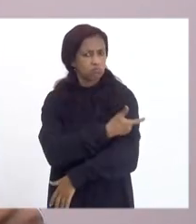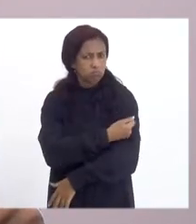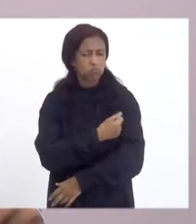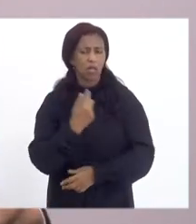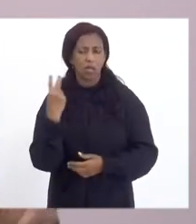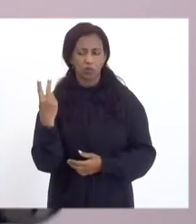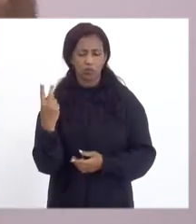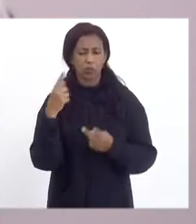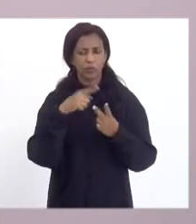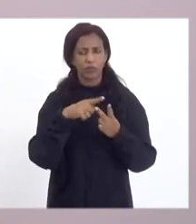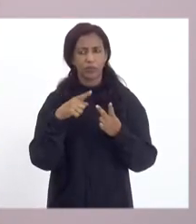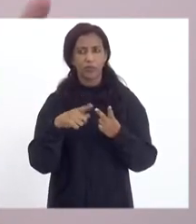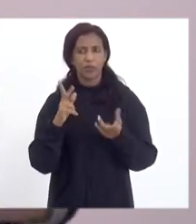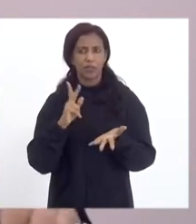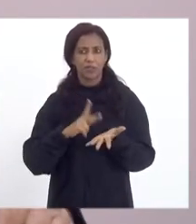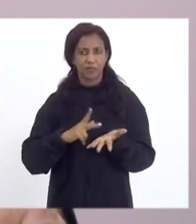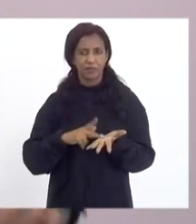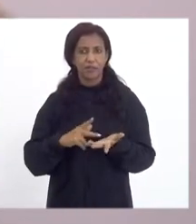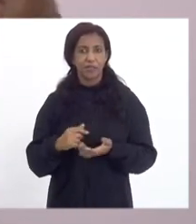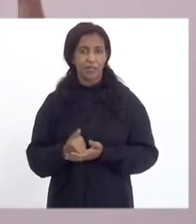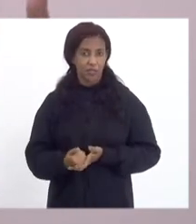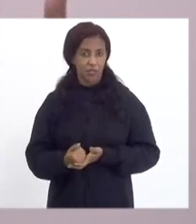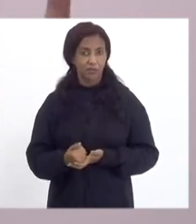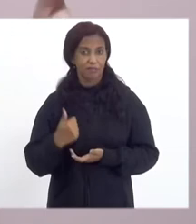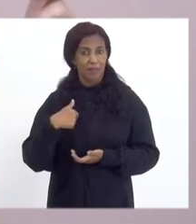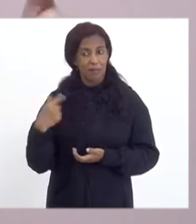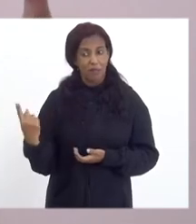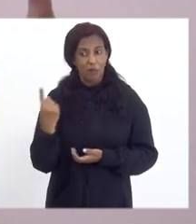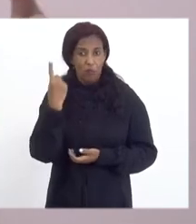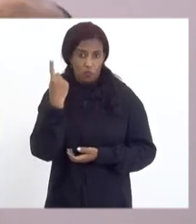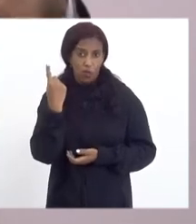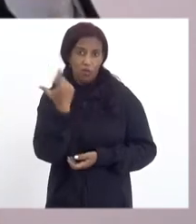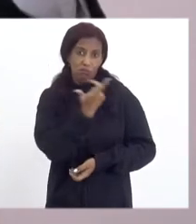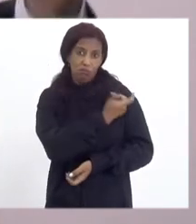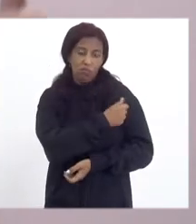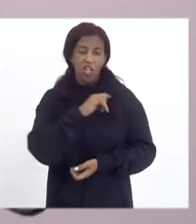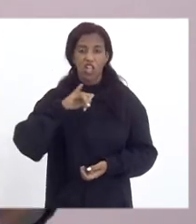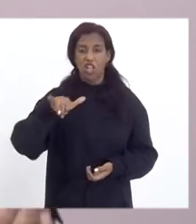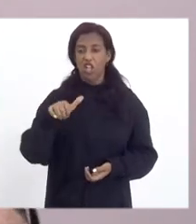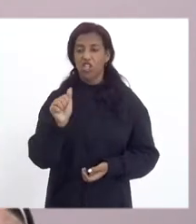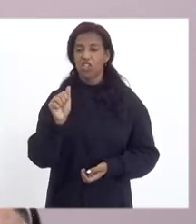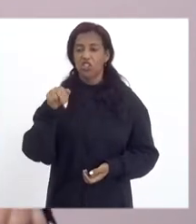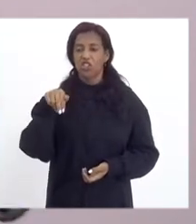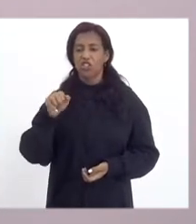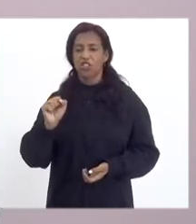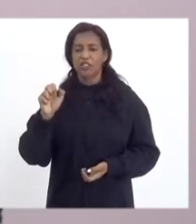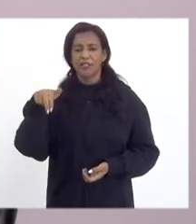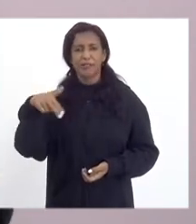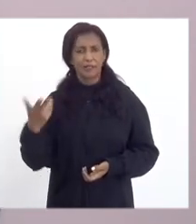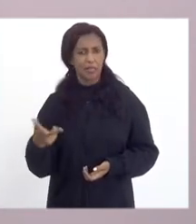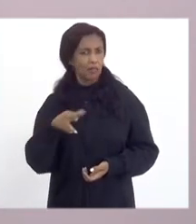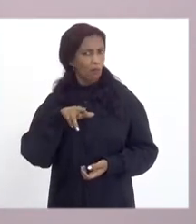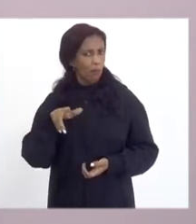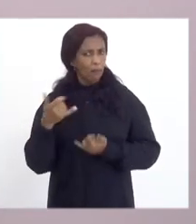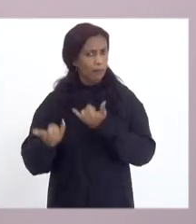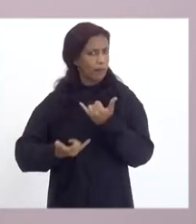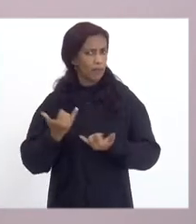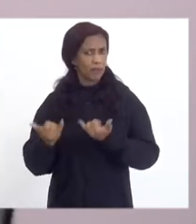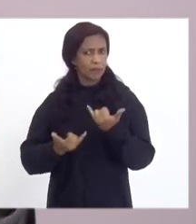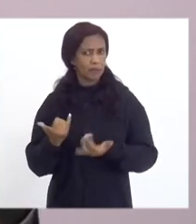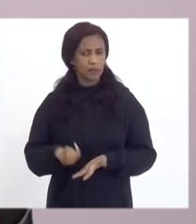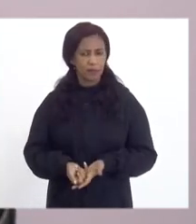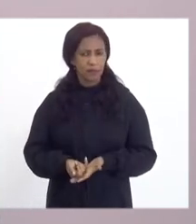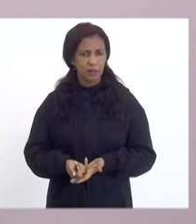com as duas doses, que na verdade a minha foi dose única, a Janssen, mas não é uma brincadeira que eu vou dizer, mas isso aqui